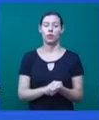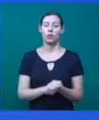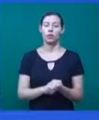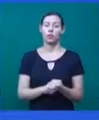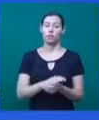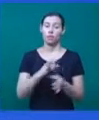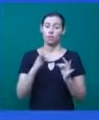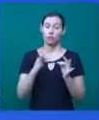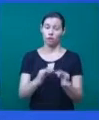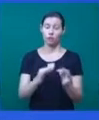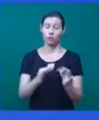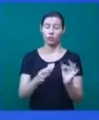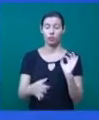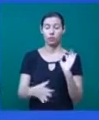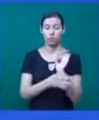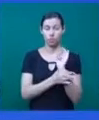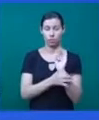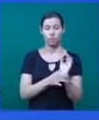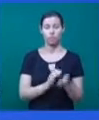do trabalho. O contato,